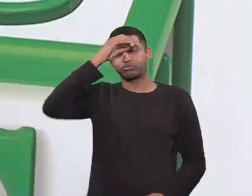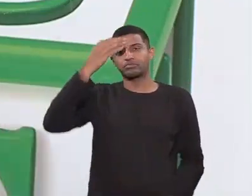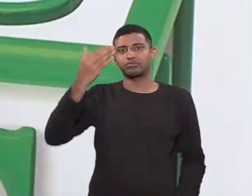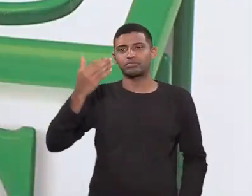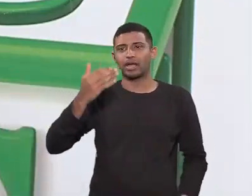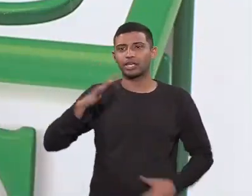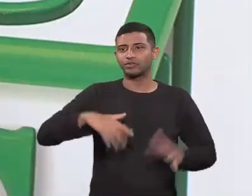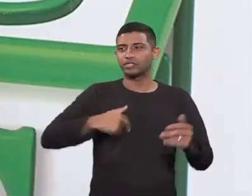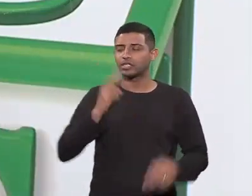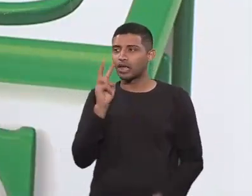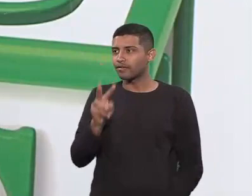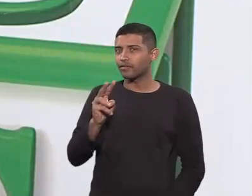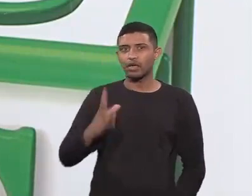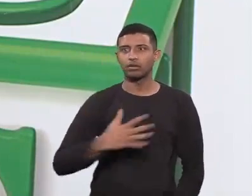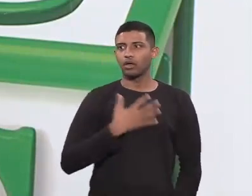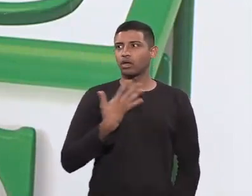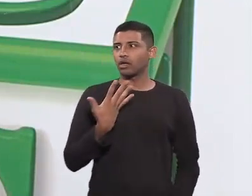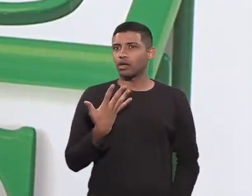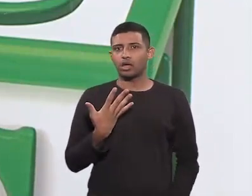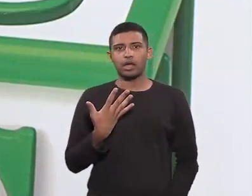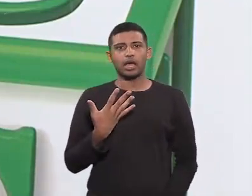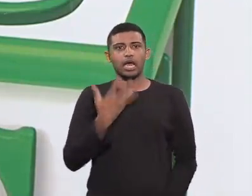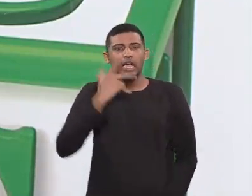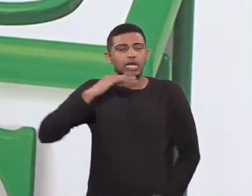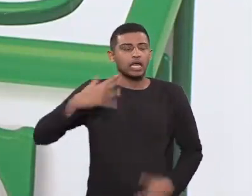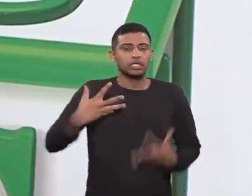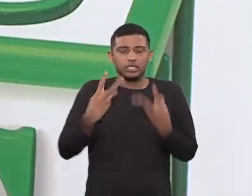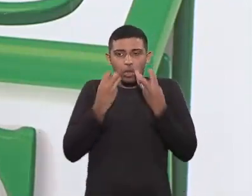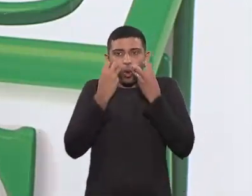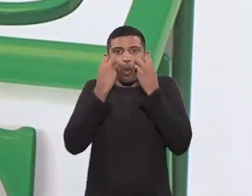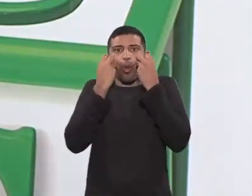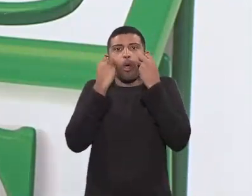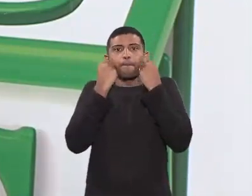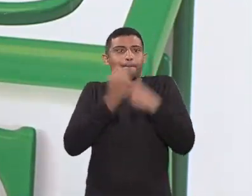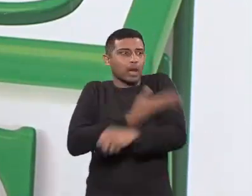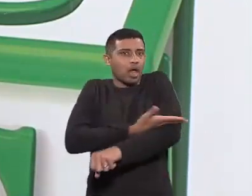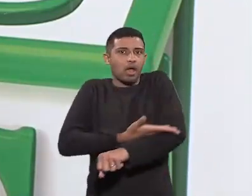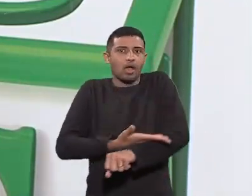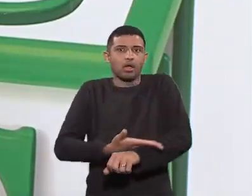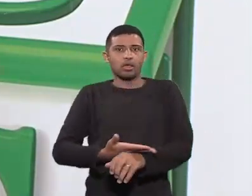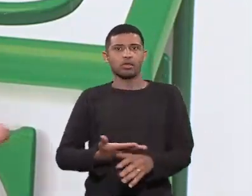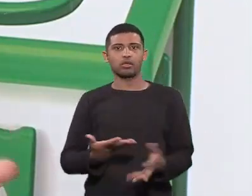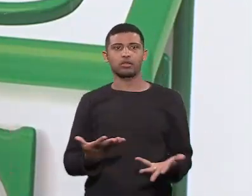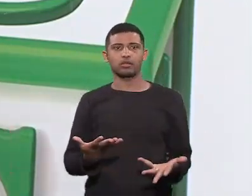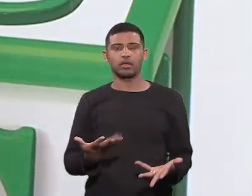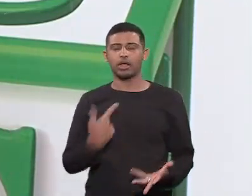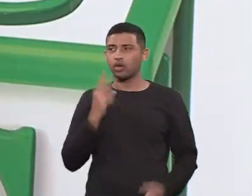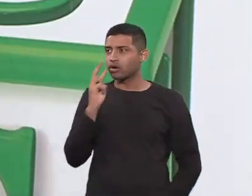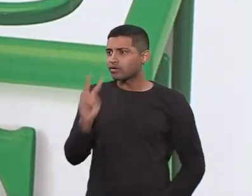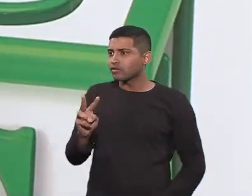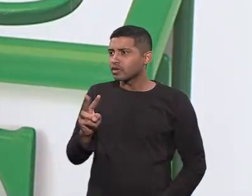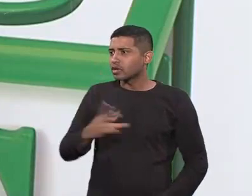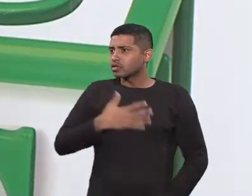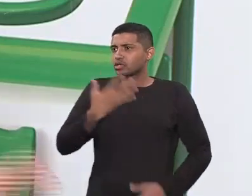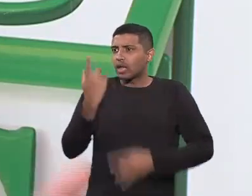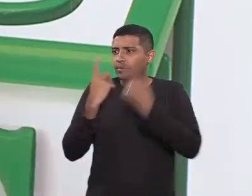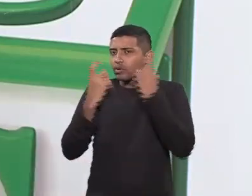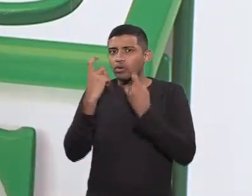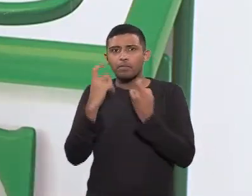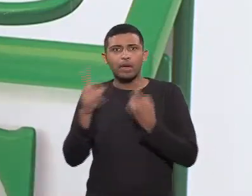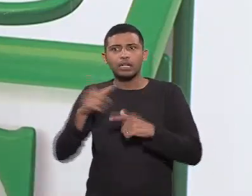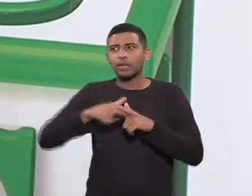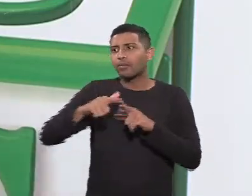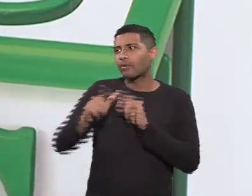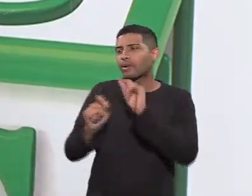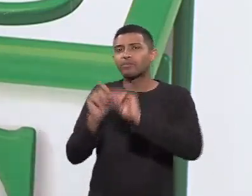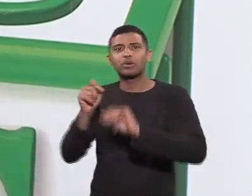a gente se assusta, né? Porque fica muito pálida, assusta, né? A criança fica muito pálida, né? E aí eu ficava assustada, né? Nossa, será que ela tem